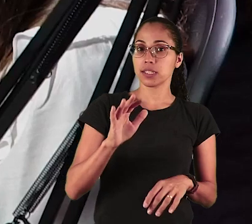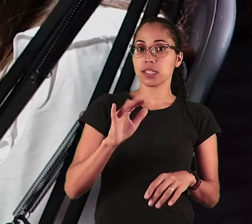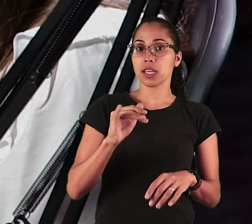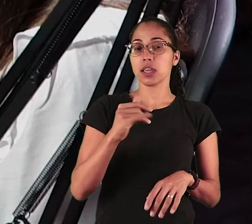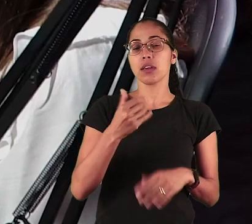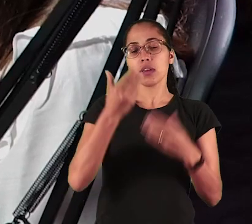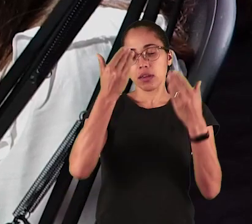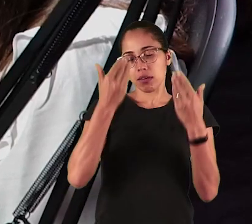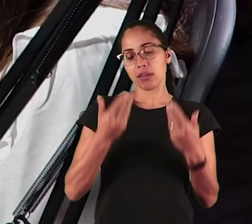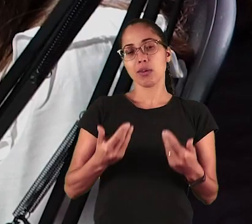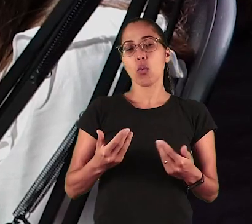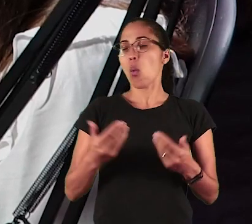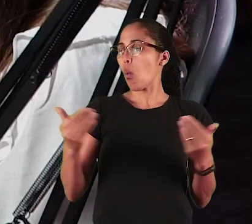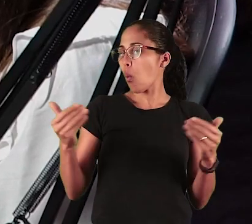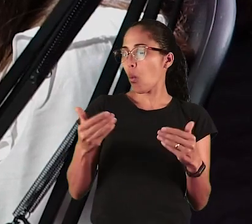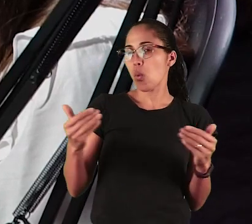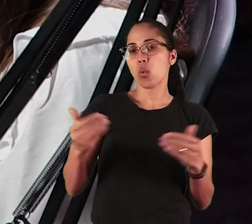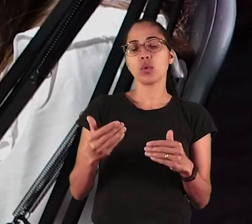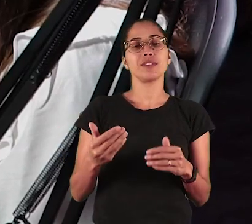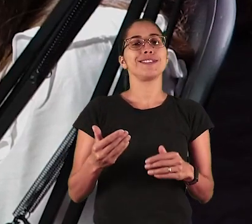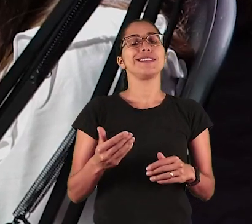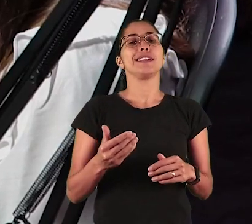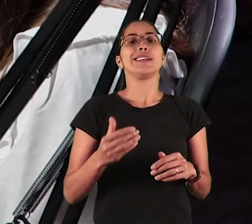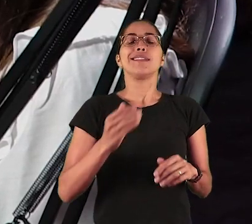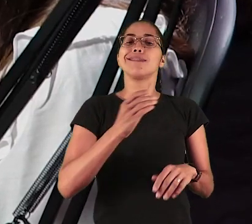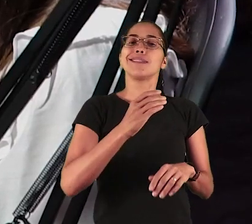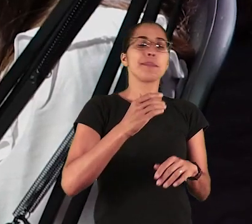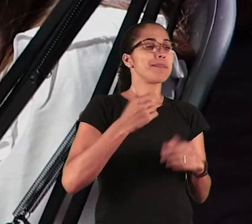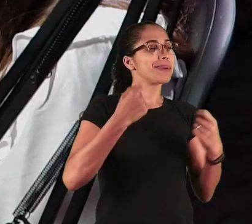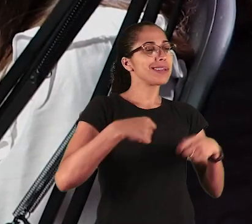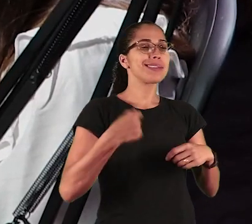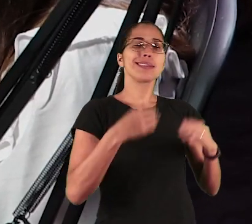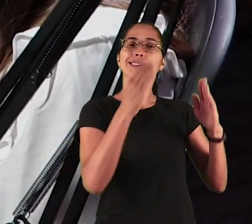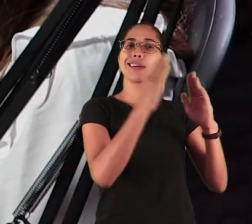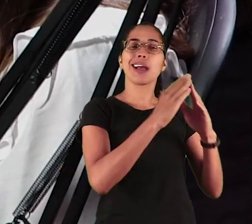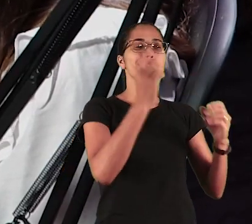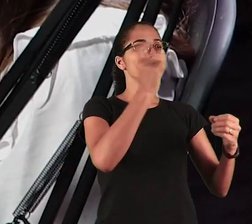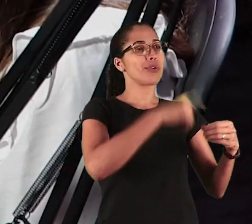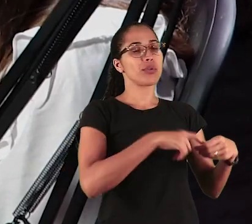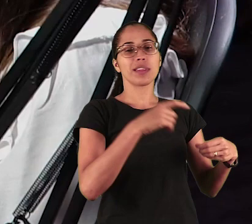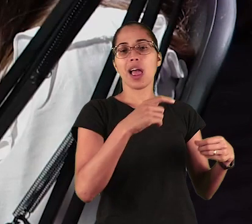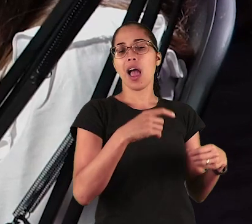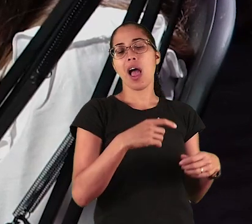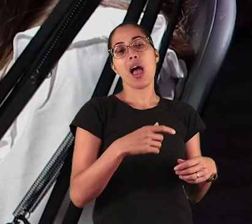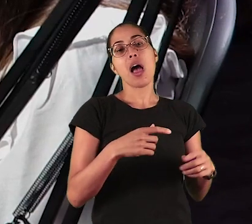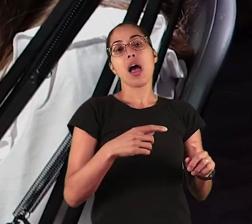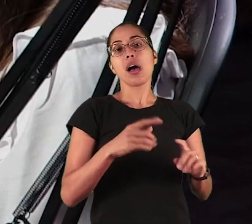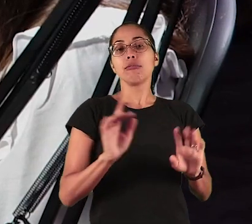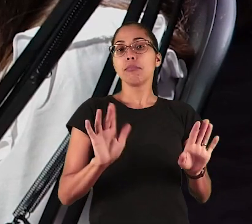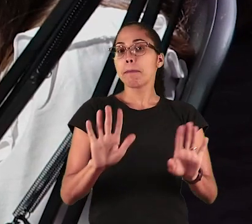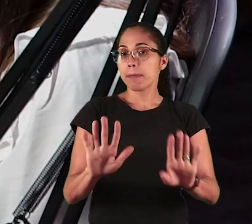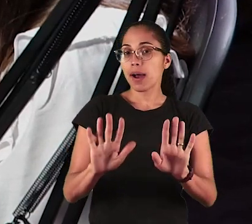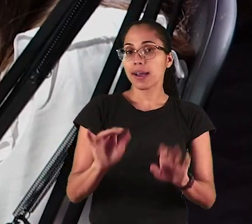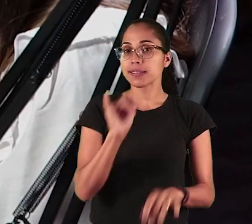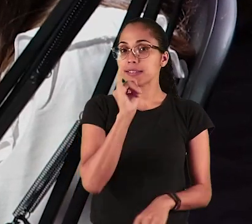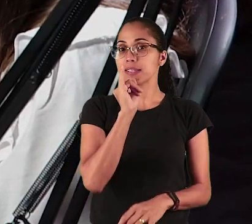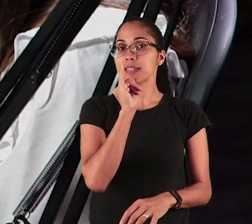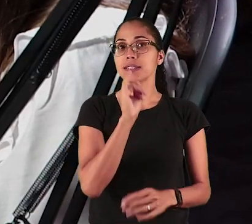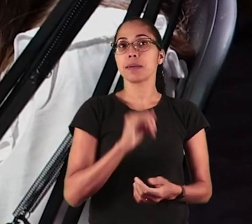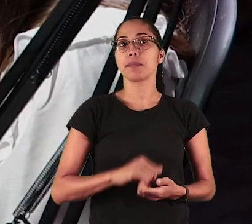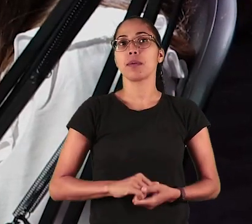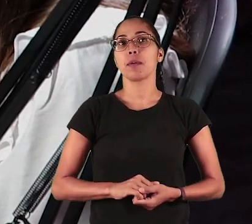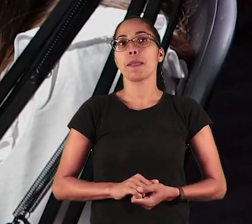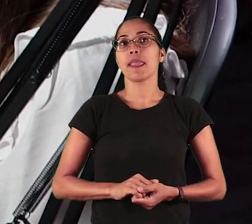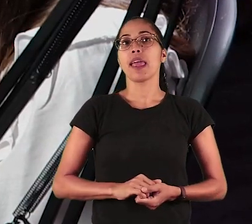vezes eu me dou né ao direito de não esse dia eu vou sair mais cedo Esse dia eu tenho determinada atividade com meu filho mas em nenhum momento eu